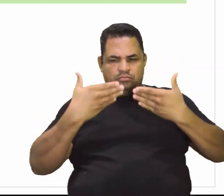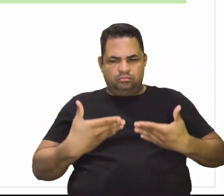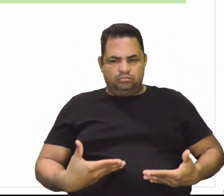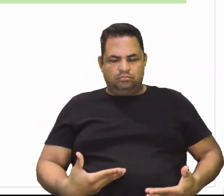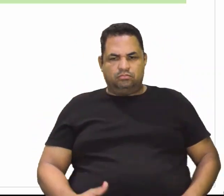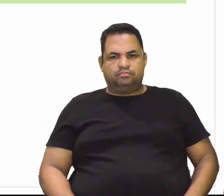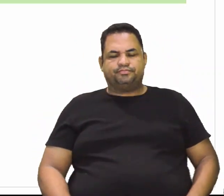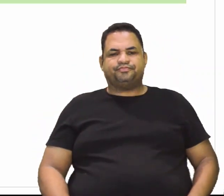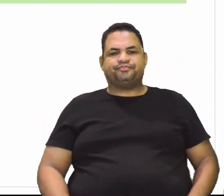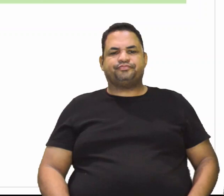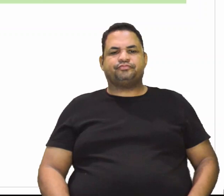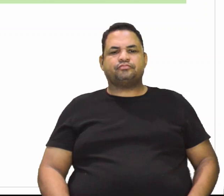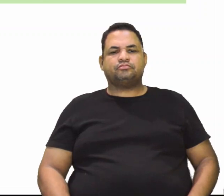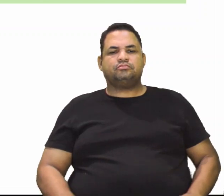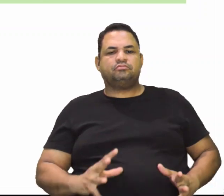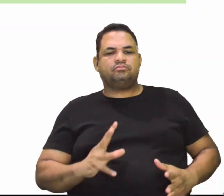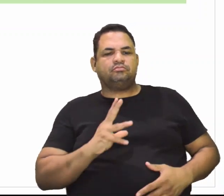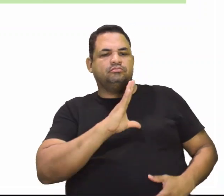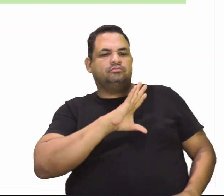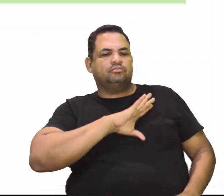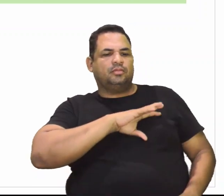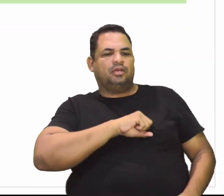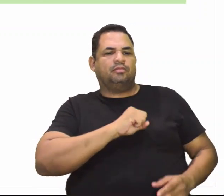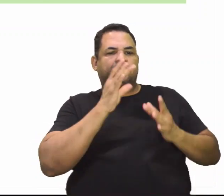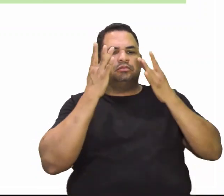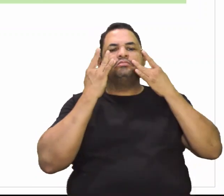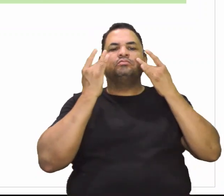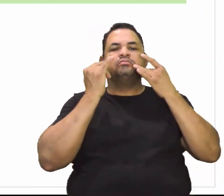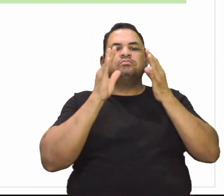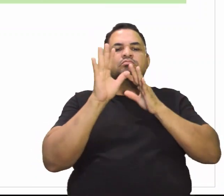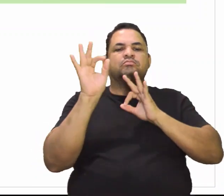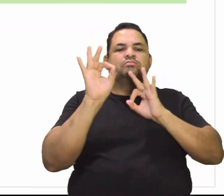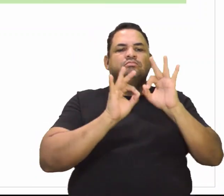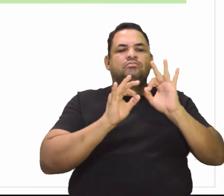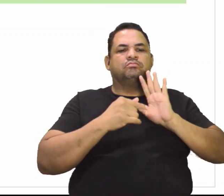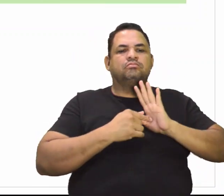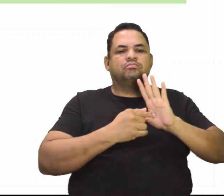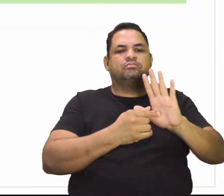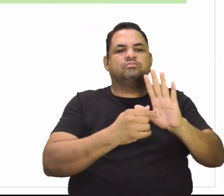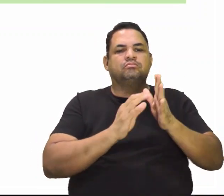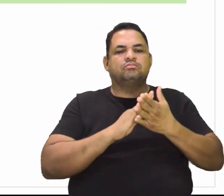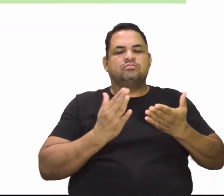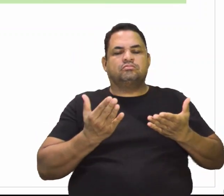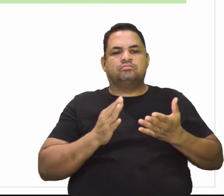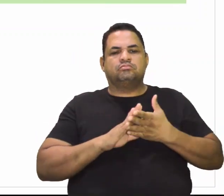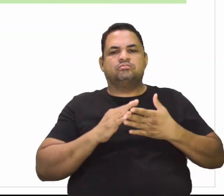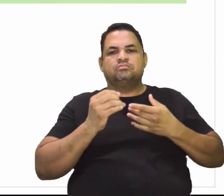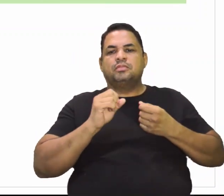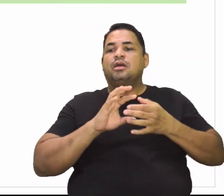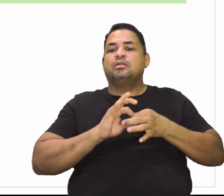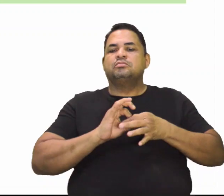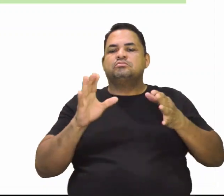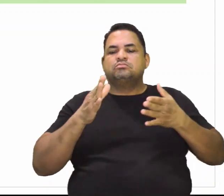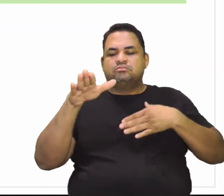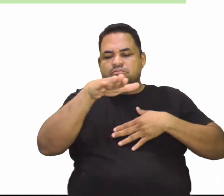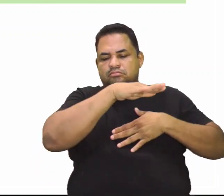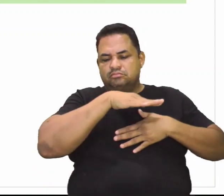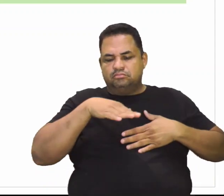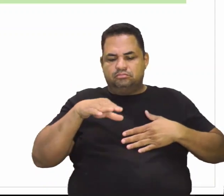perfeição. Os gregos eram apaixonados pelo teatro. As peças eram apresentadas em anfiteatro, ao ar livre, e os